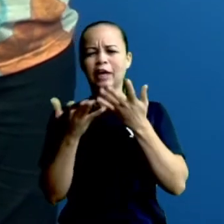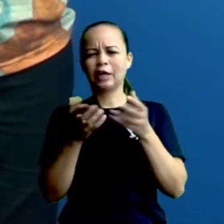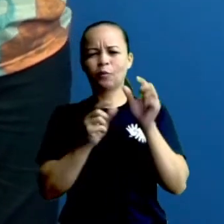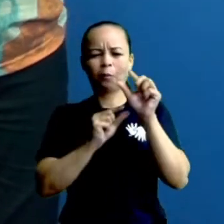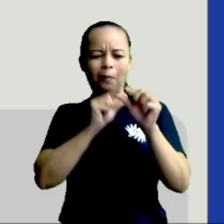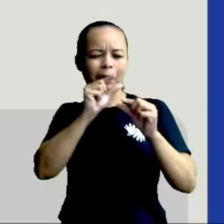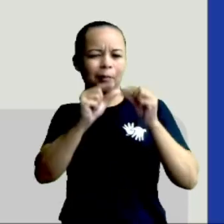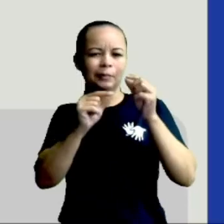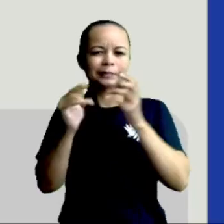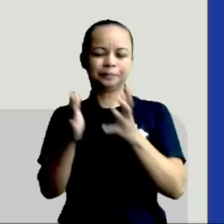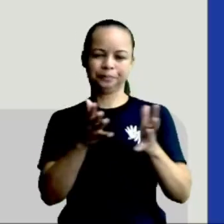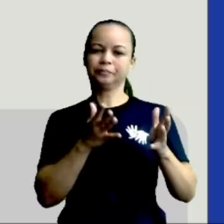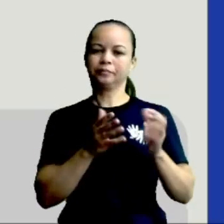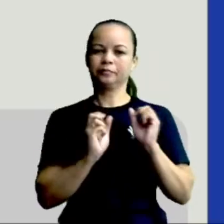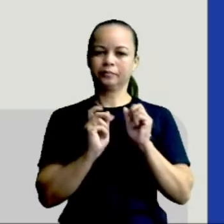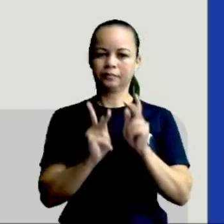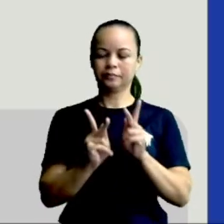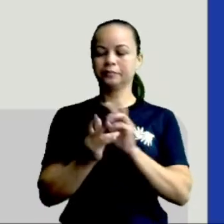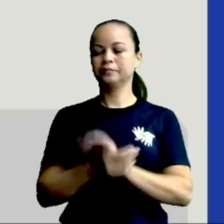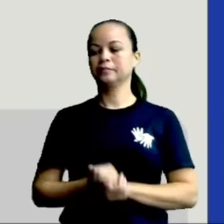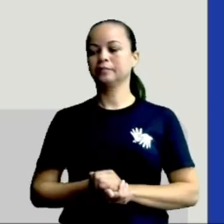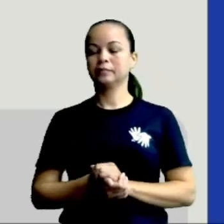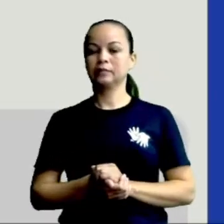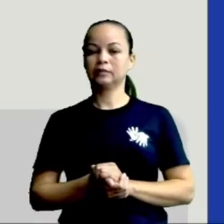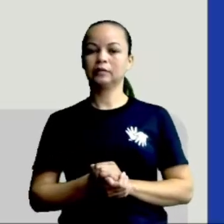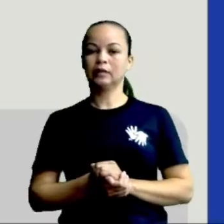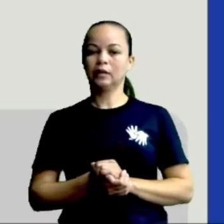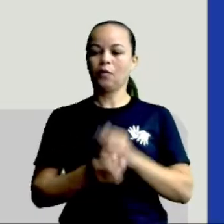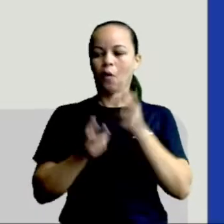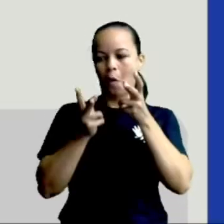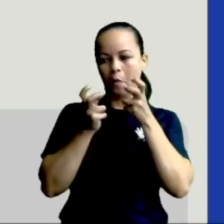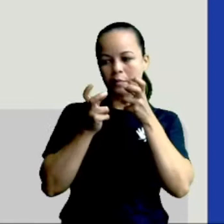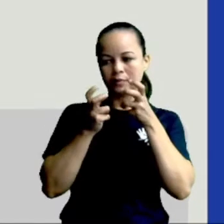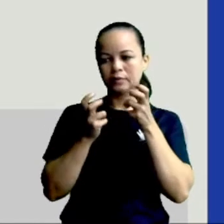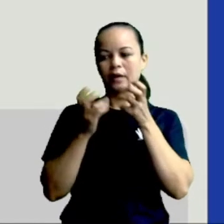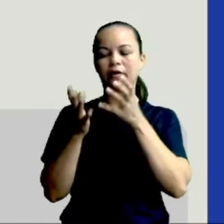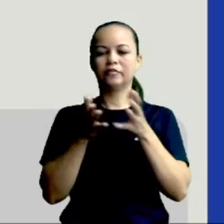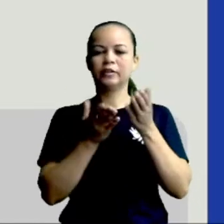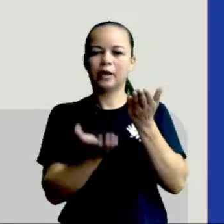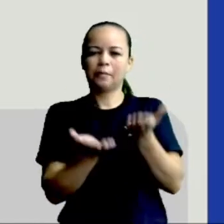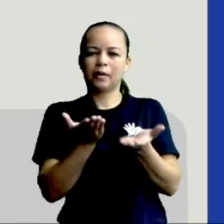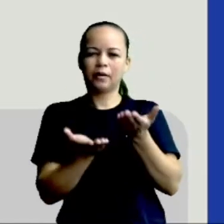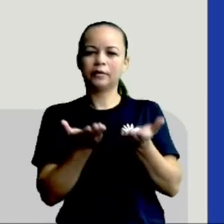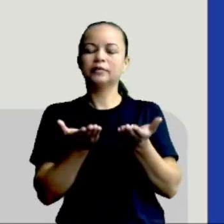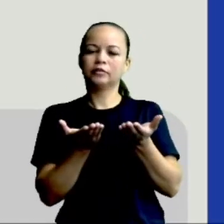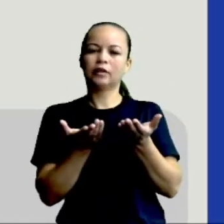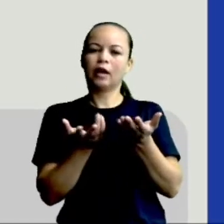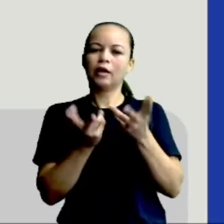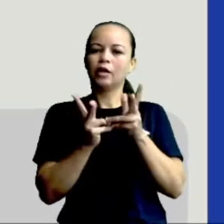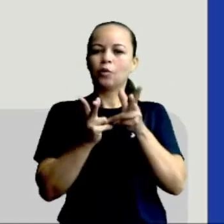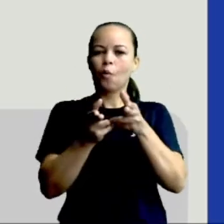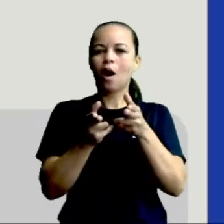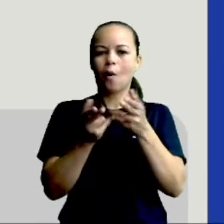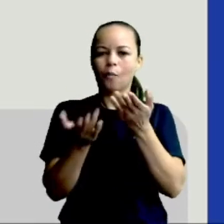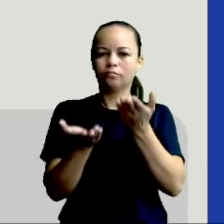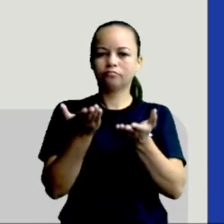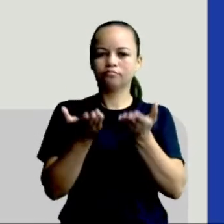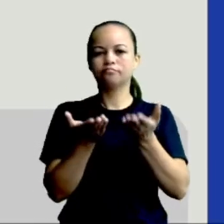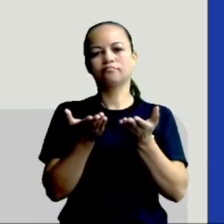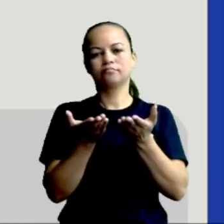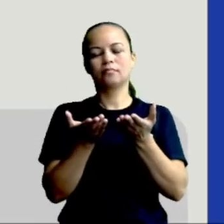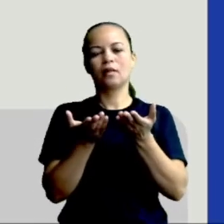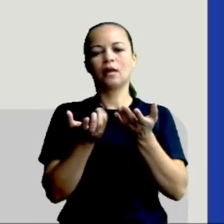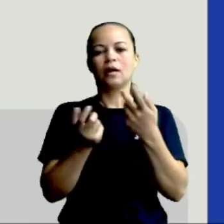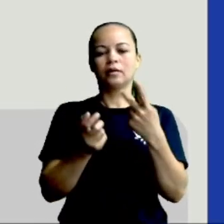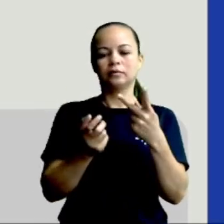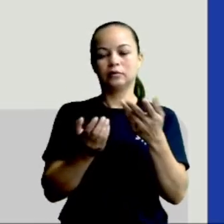pouquinhos Beleza então vamos já Observe que a balança abaixo está em equilíbrio cada lado da balança